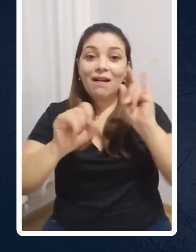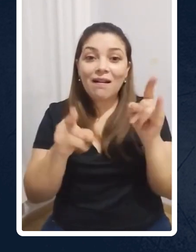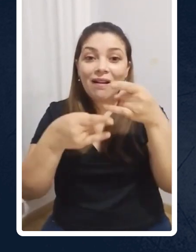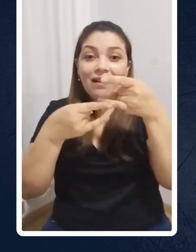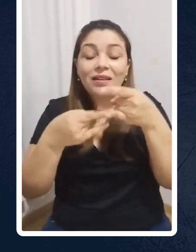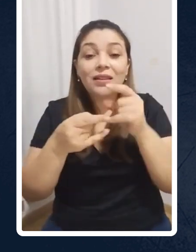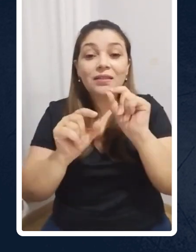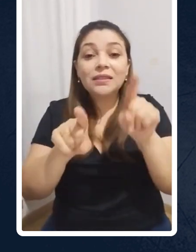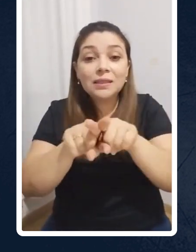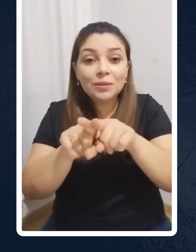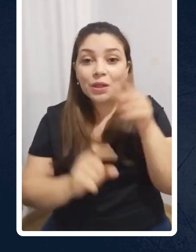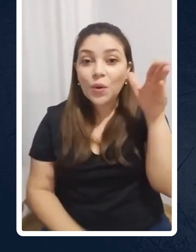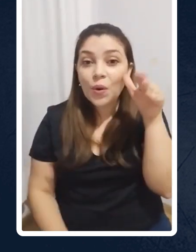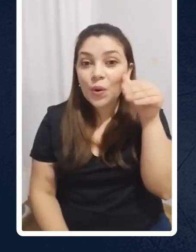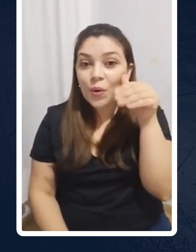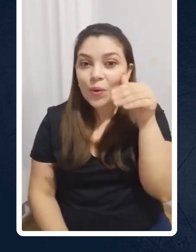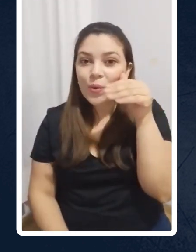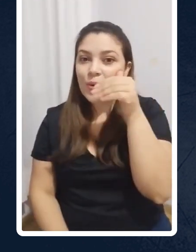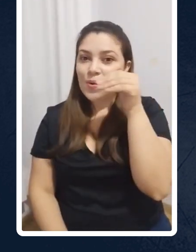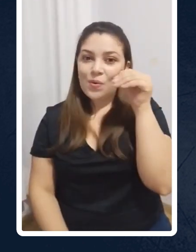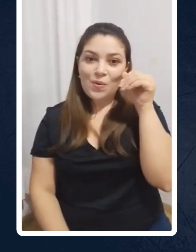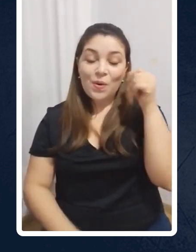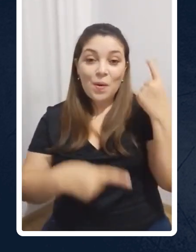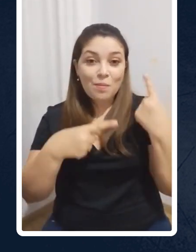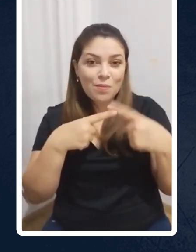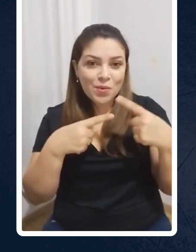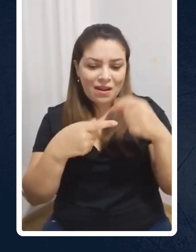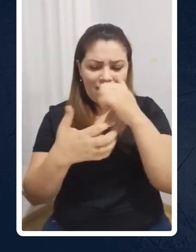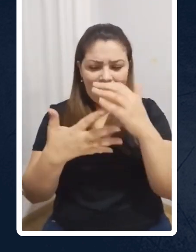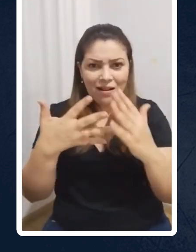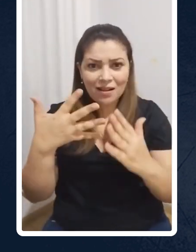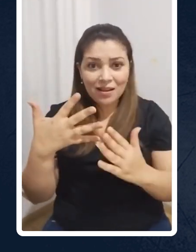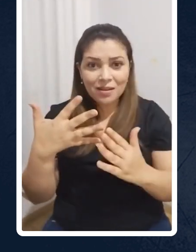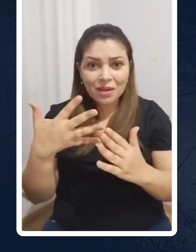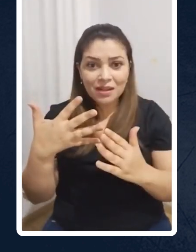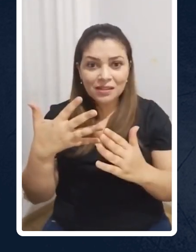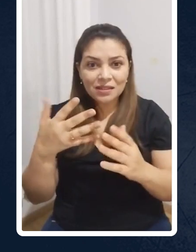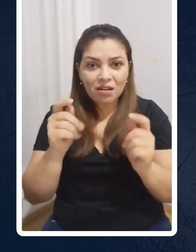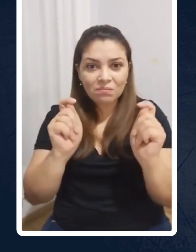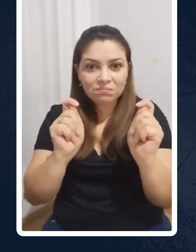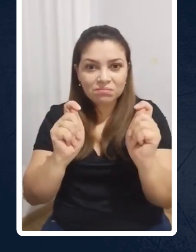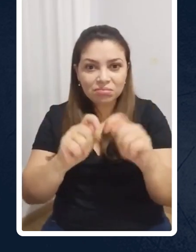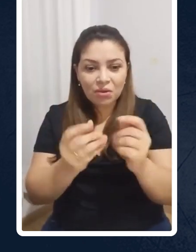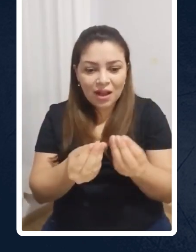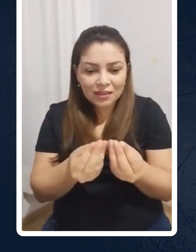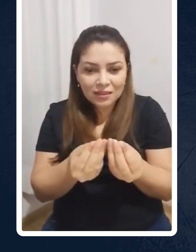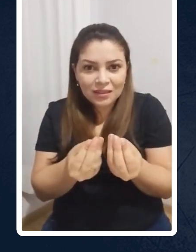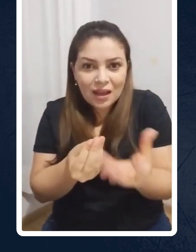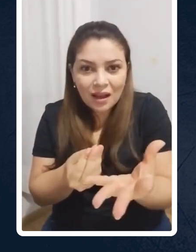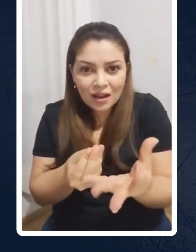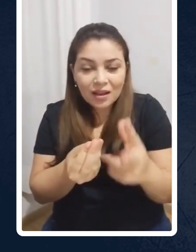Porque a Libras tem essa capacidade, ela é magnética, ela tem energia, ela nos